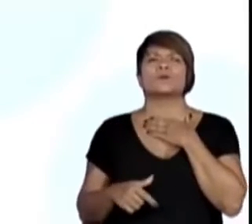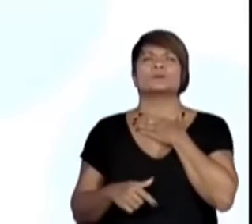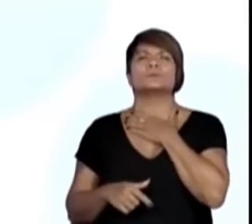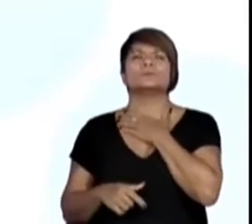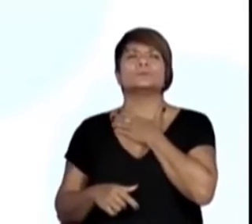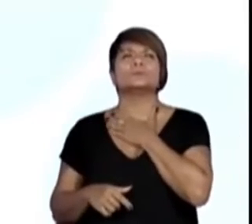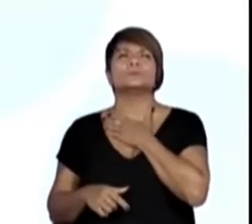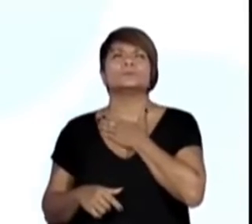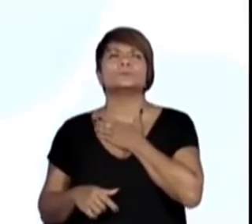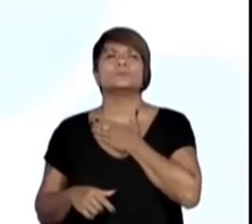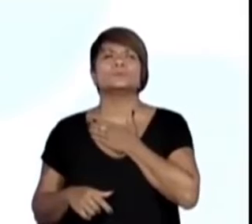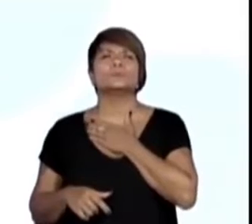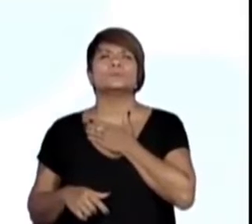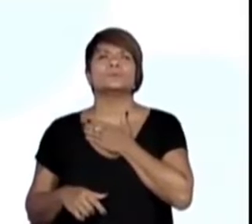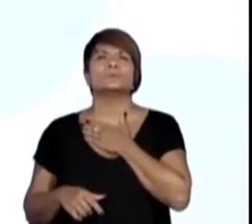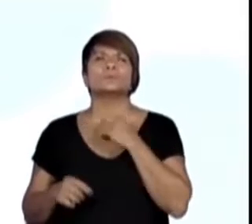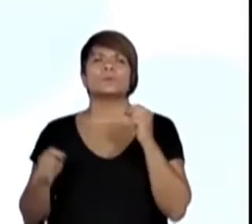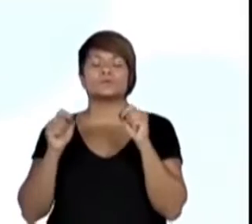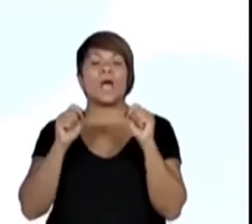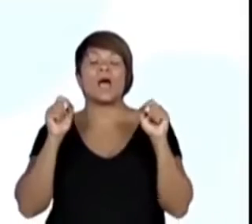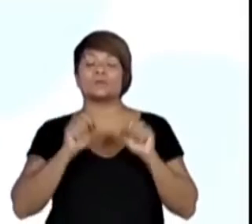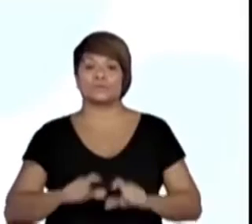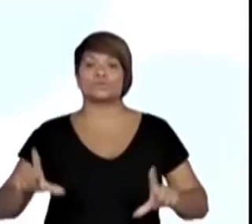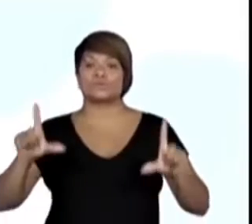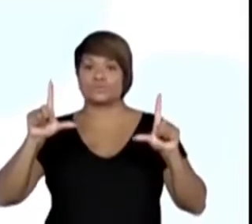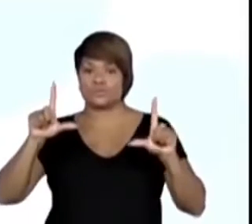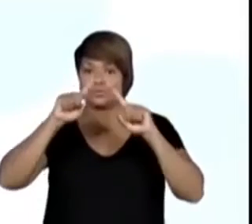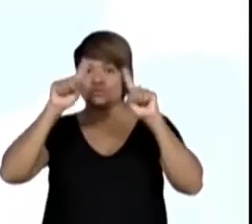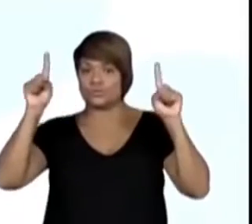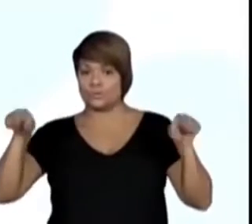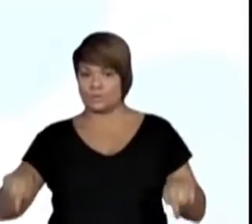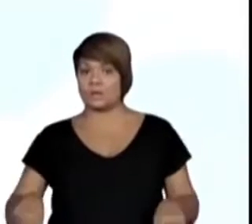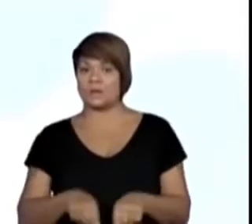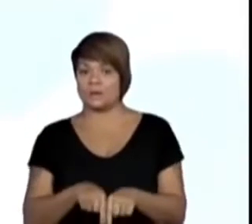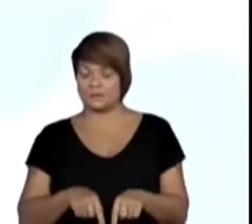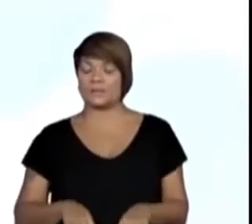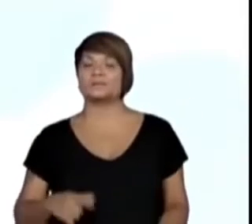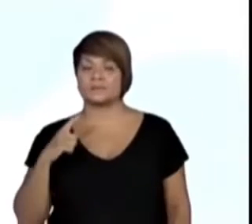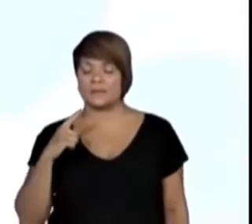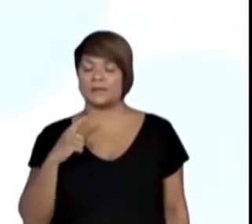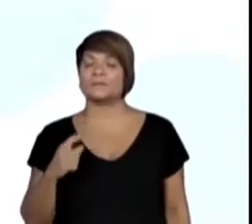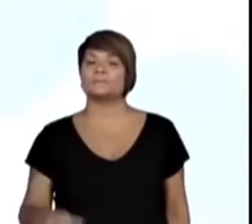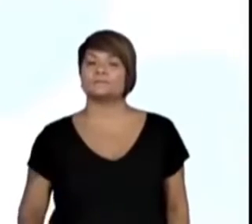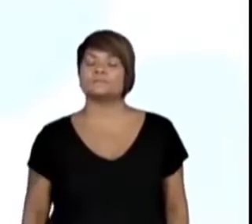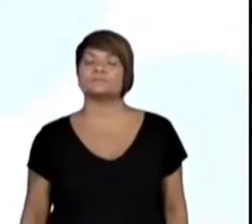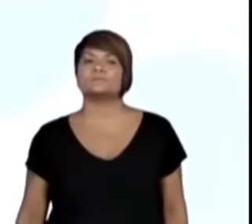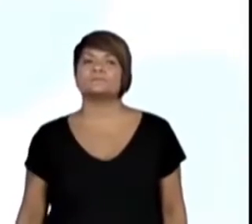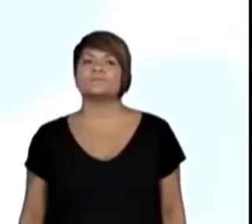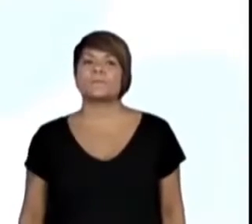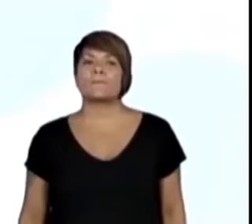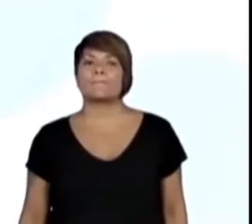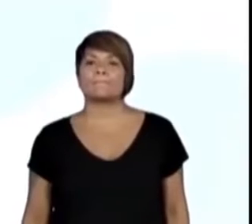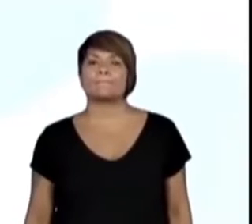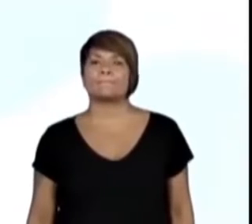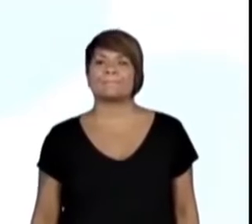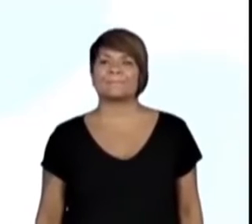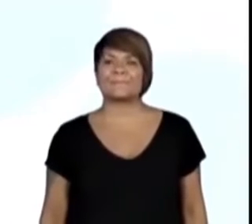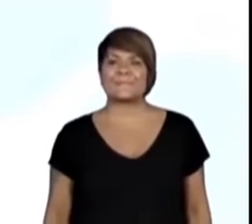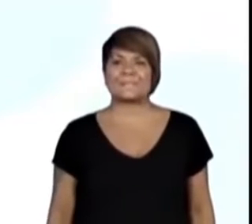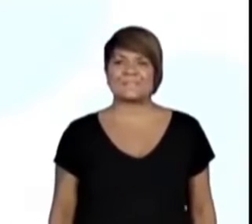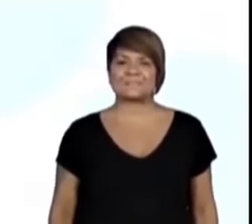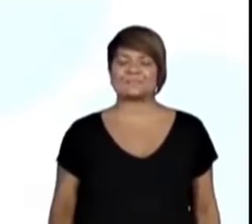ó, no cartaz, a gente pode ver. Se eu pegar aqui no calendário